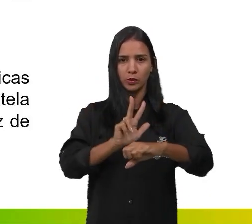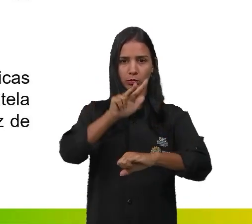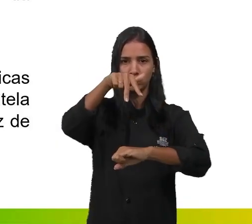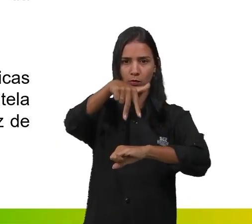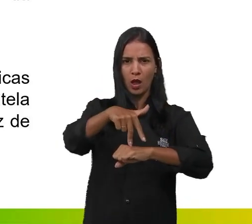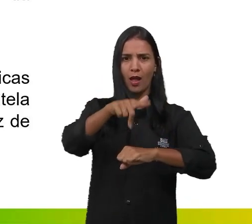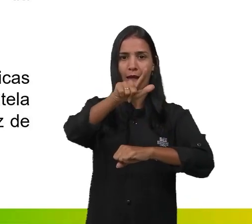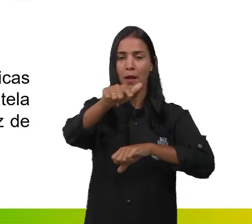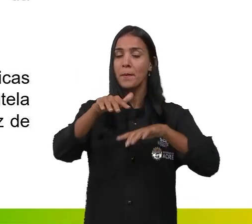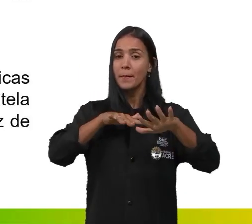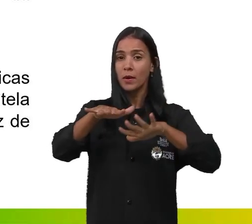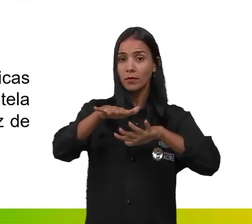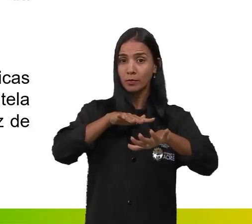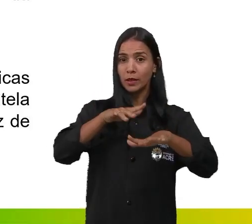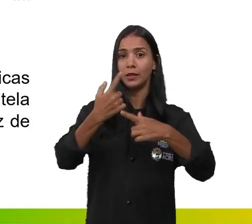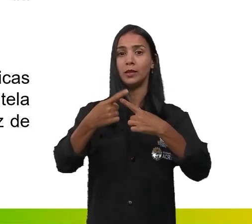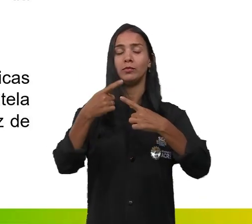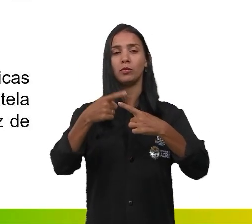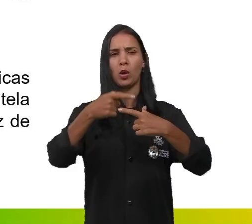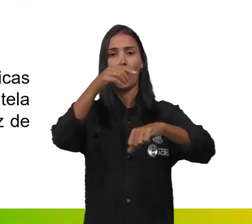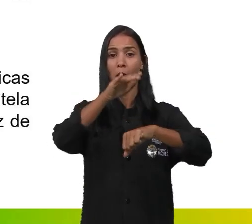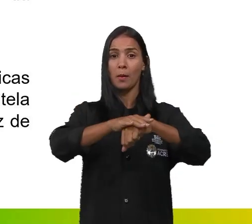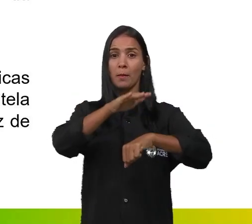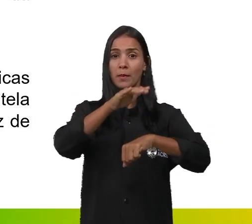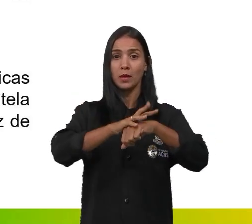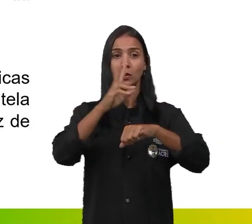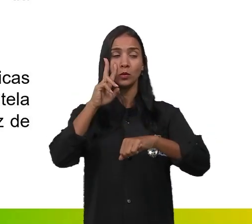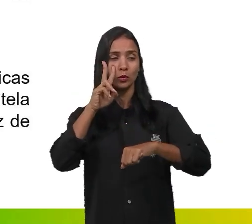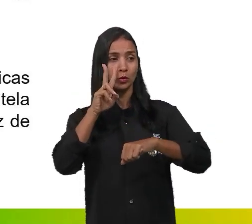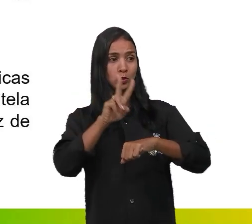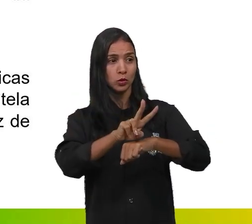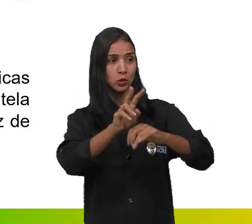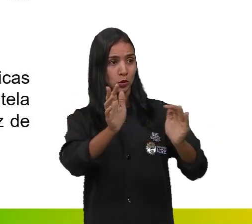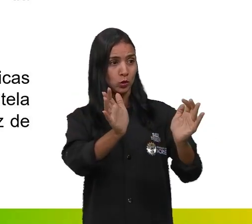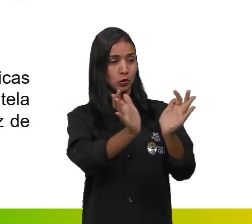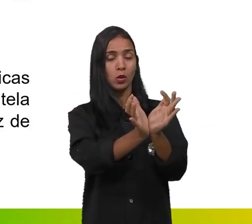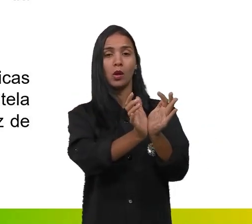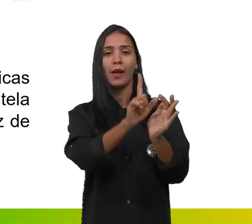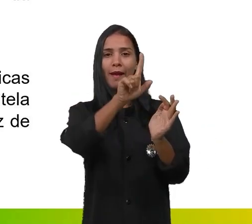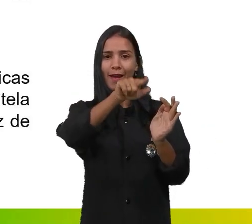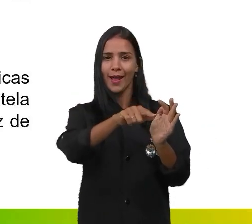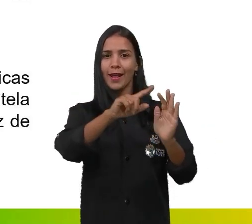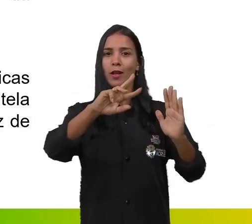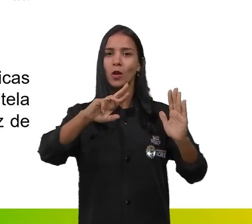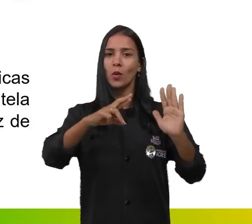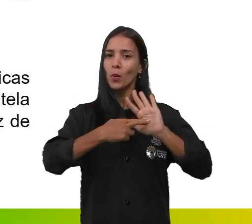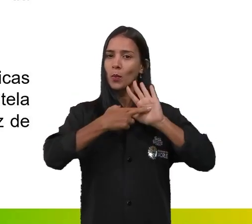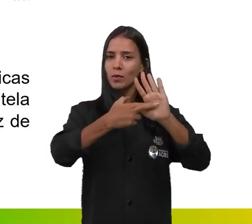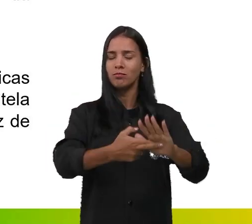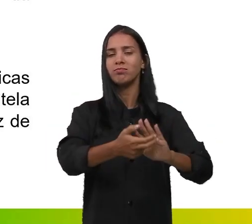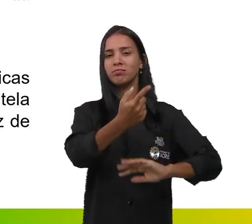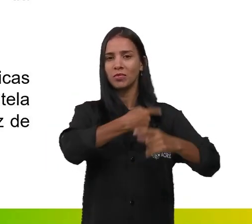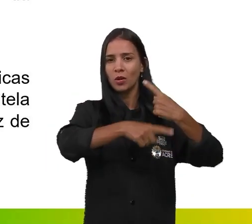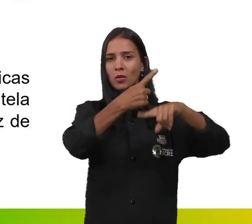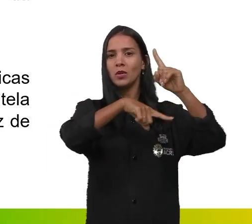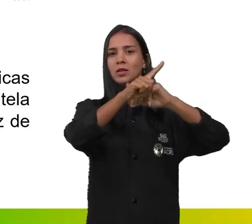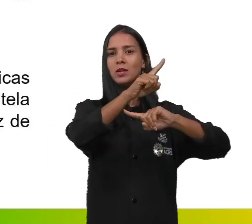a materialização da superação da visão de alteridade